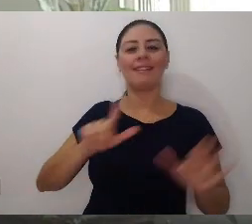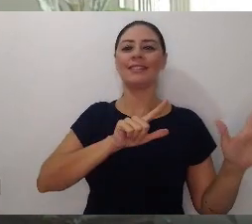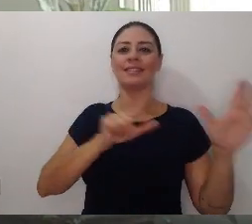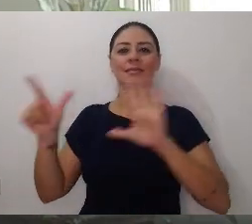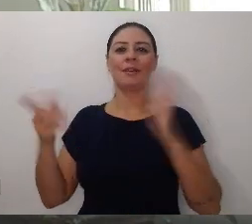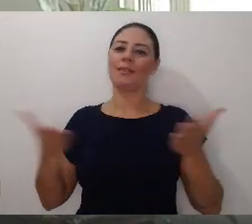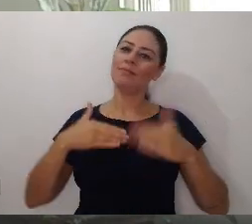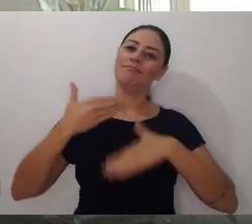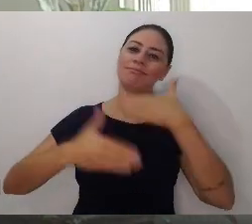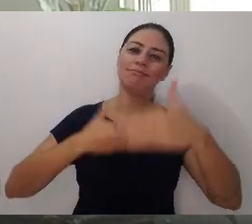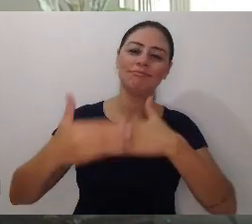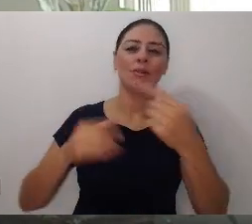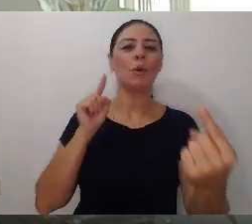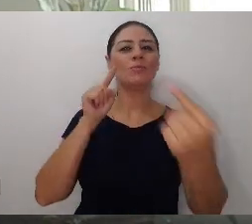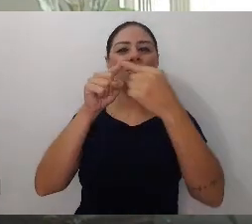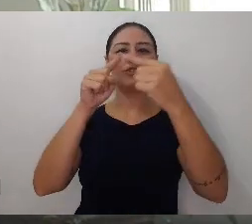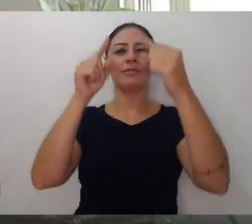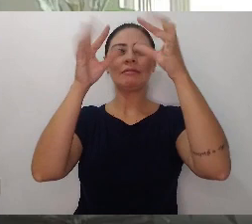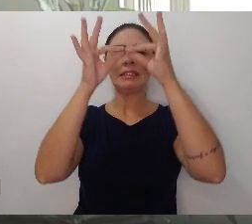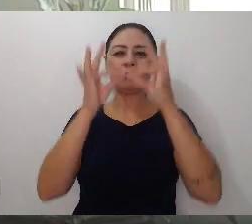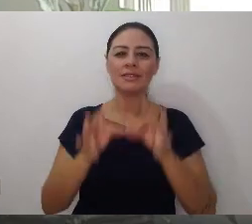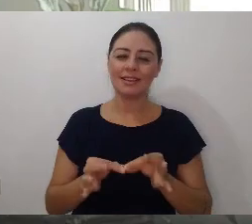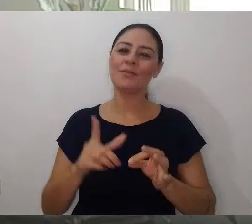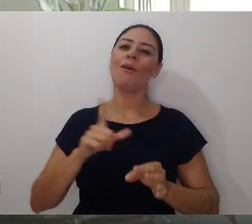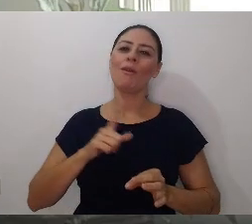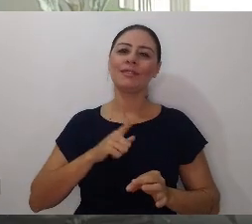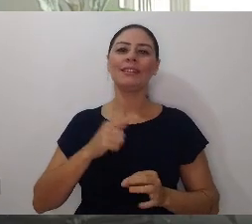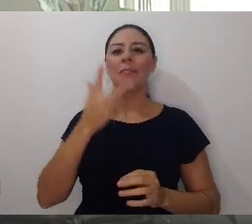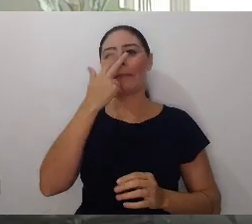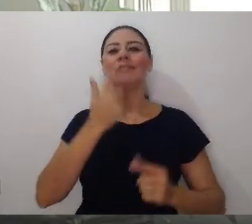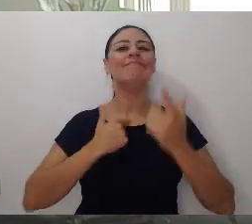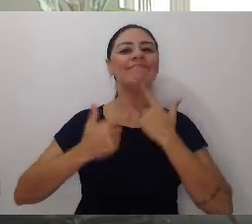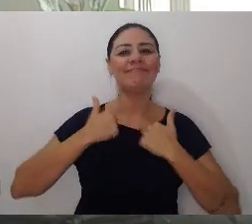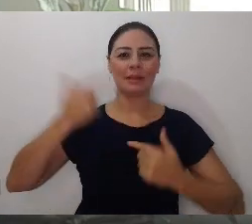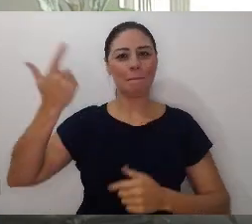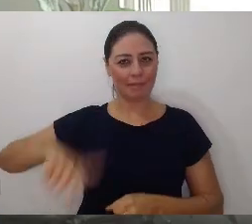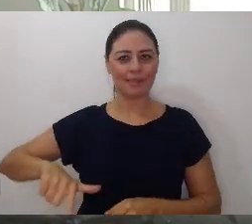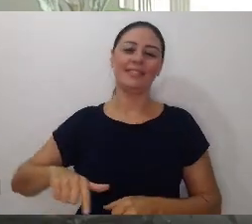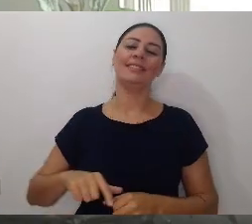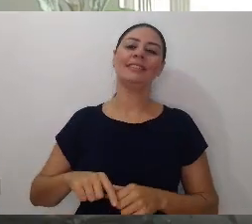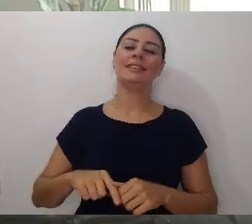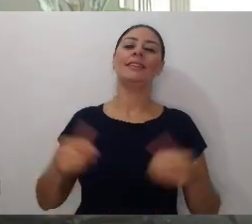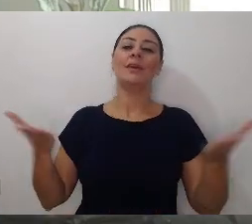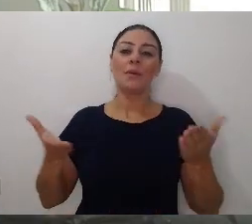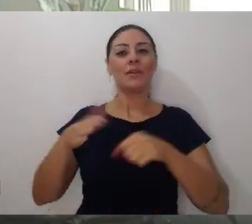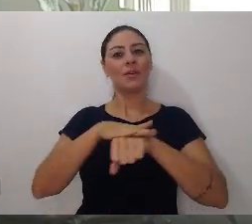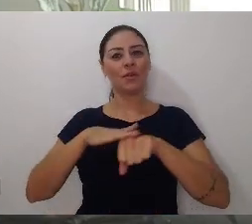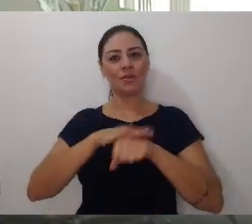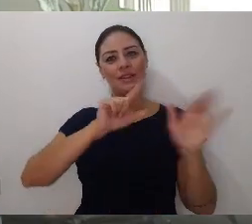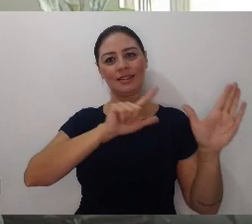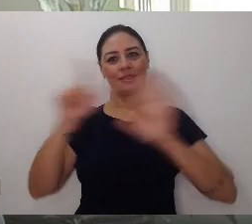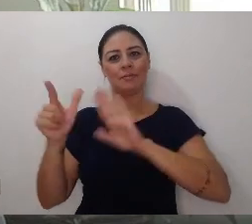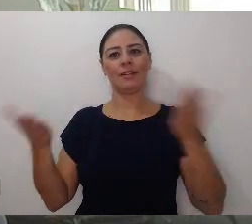nessa semana que foi desenvolvida com objetivos bem específicos e que deu gostinho de quero mais, né?